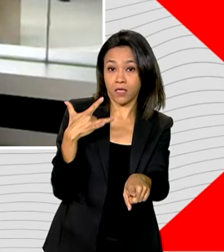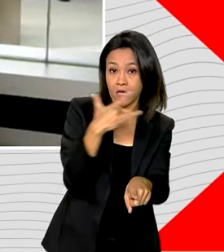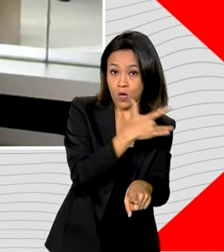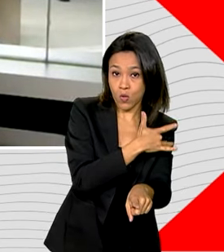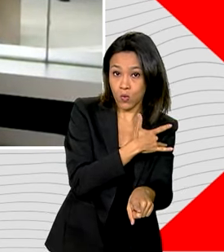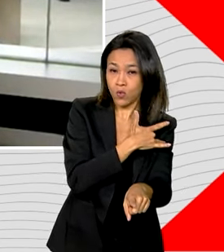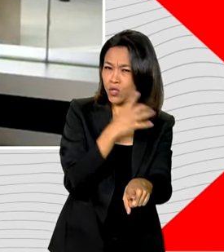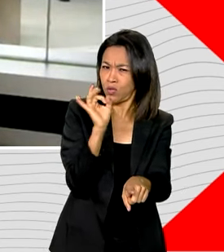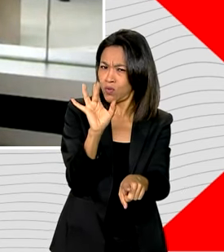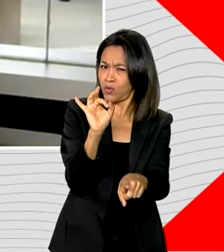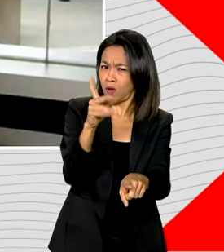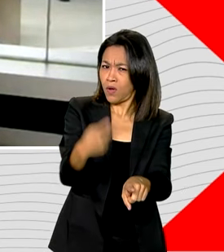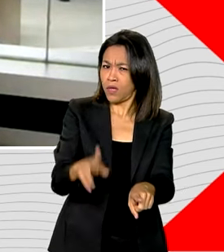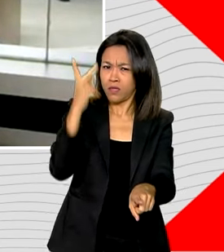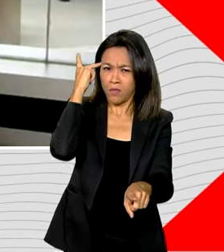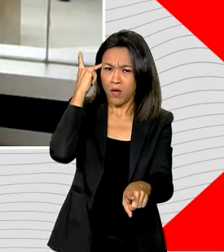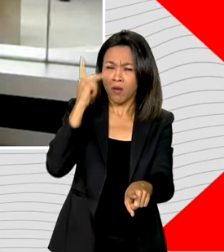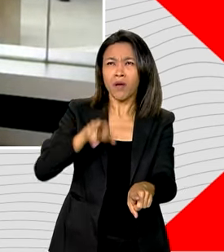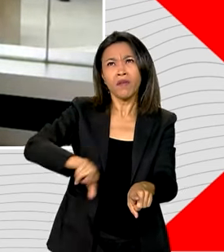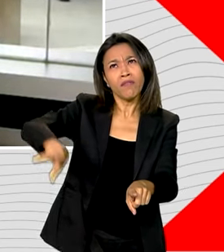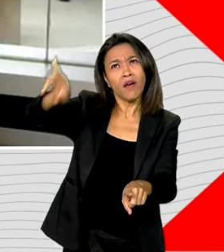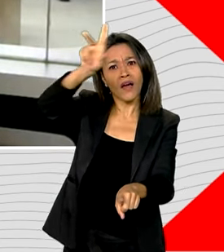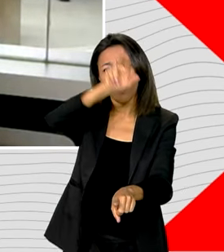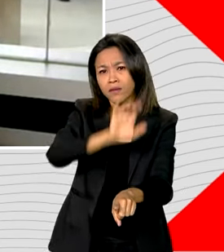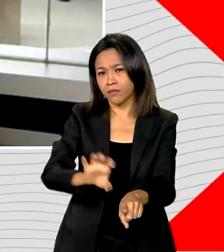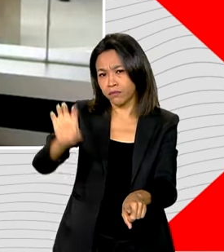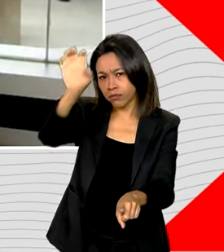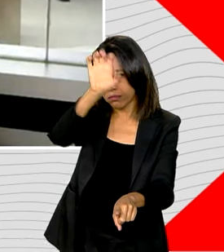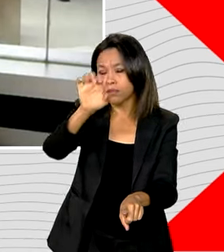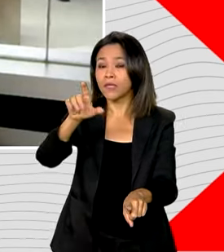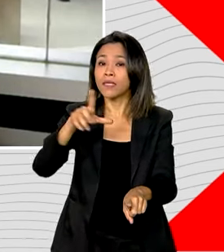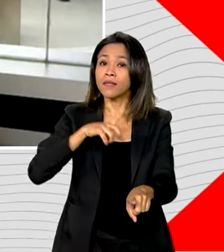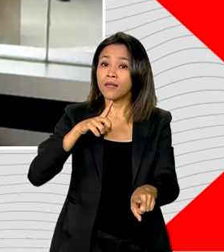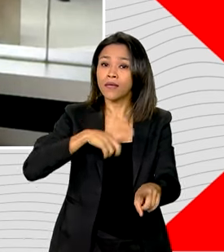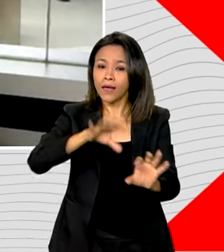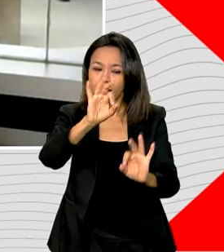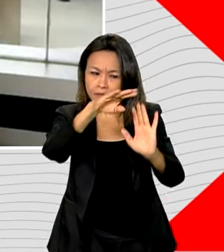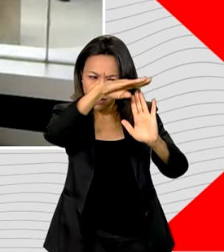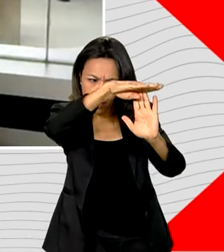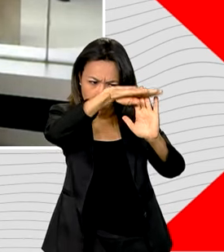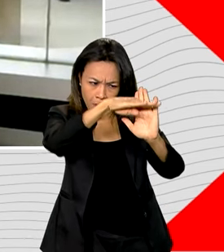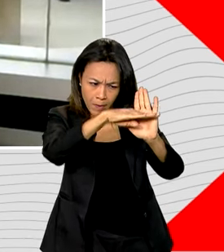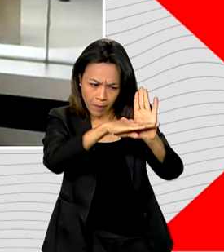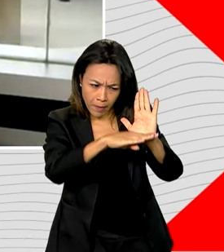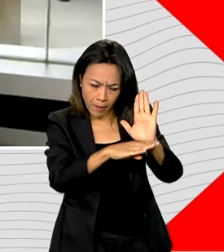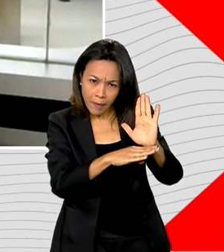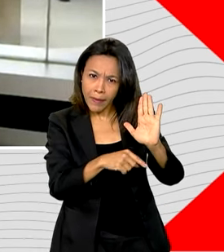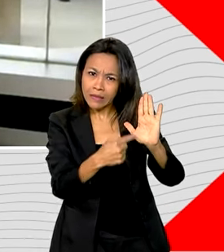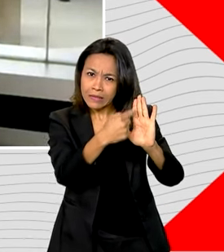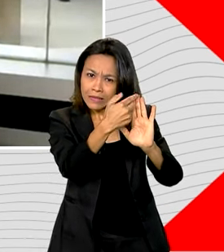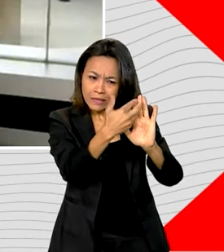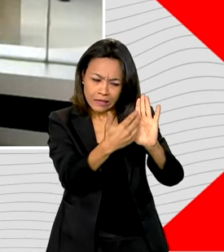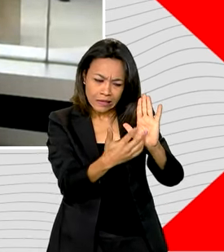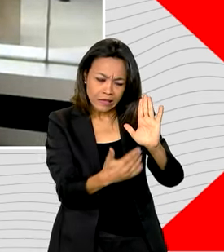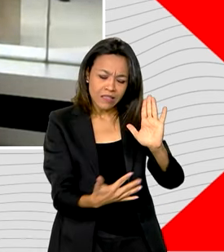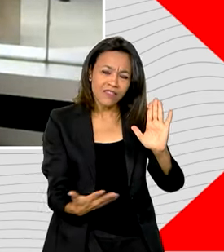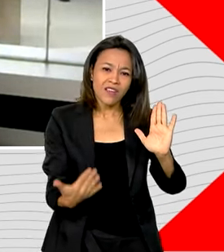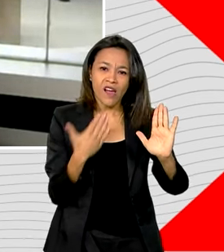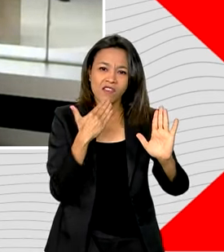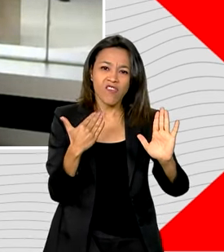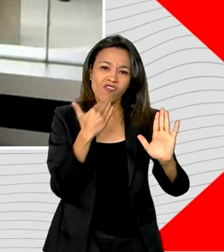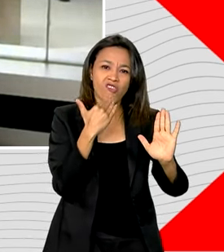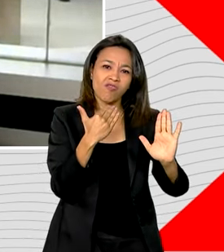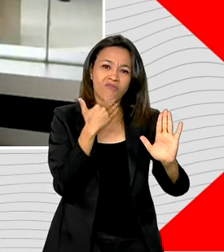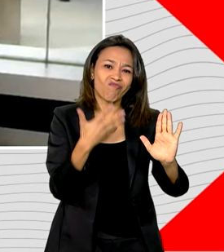país contesta sobre essa lista poder se tornar ao longo do tempo defasada como